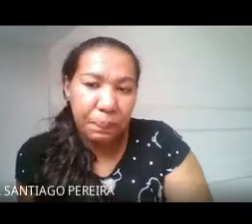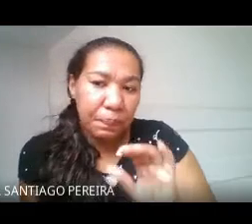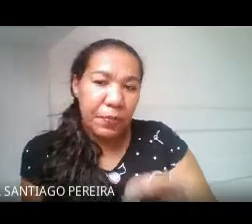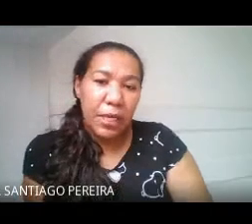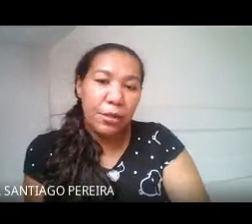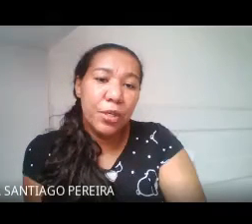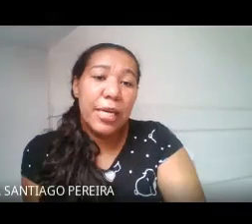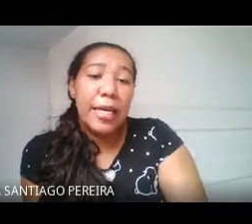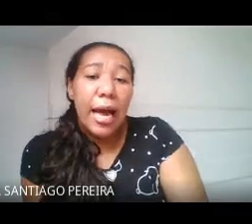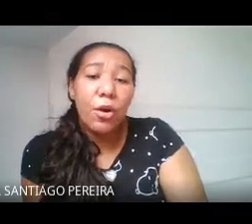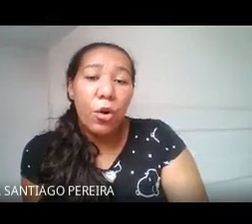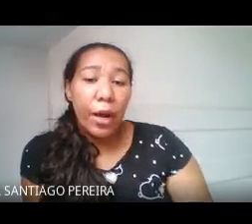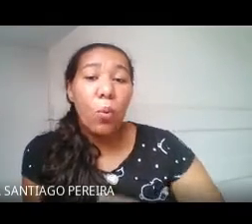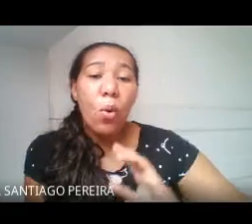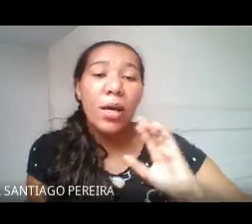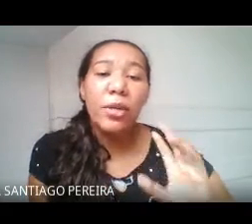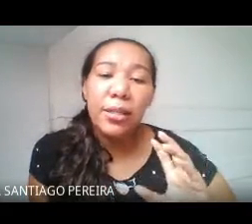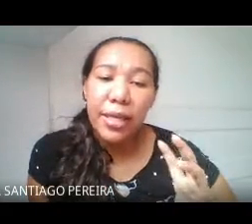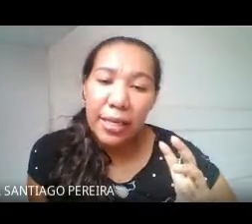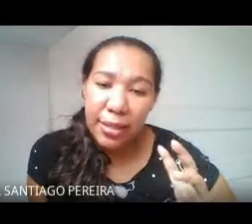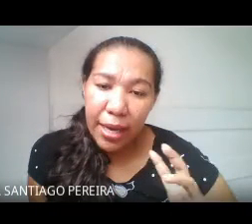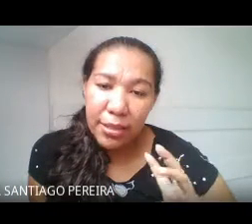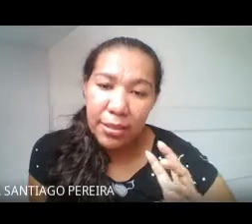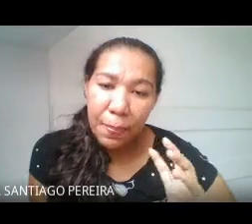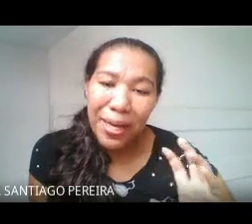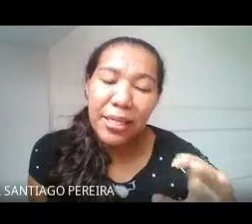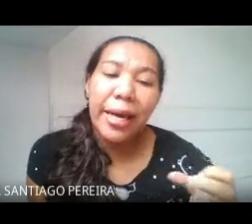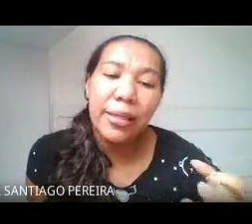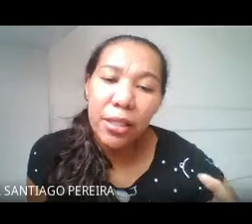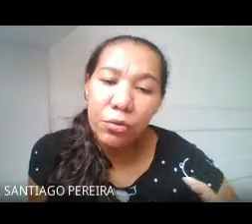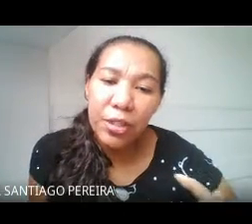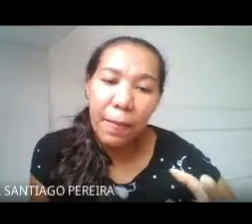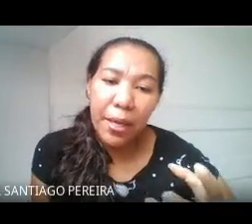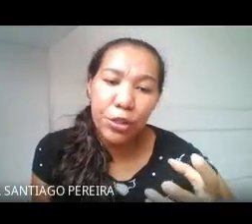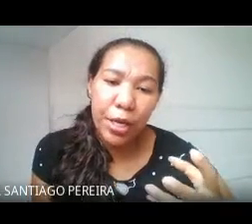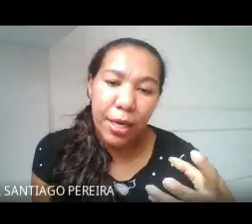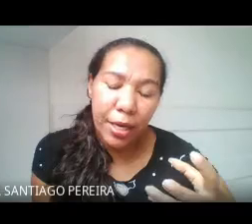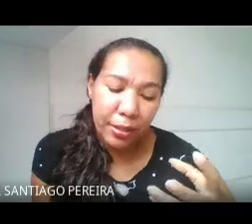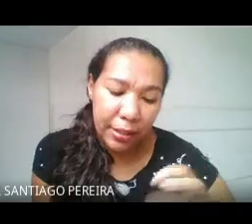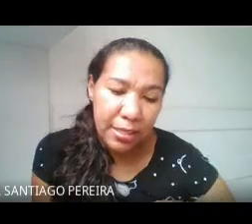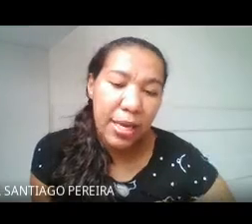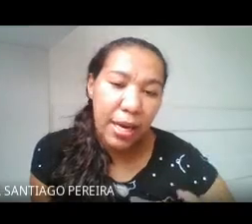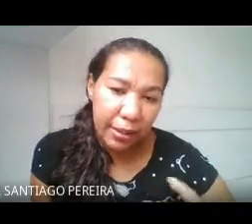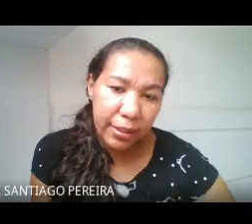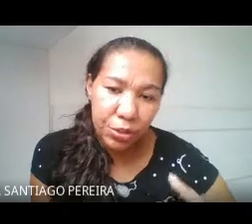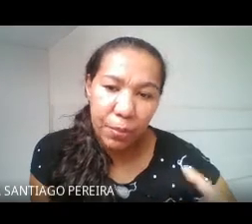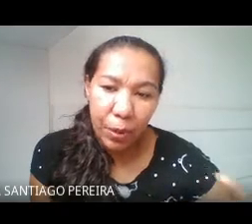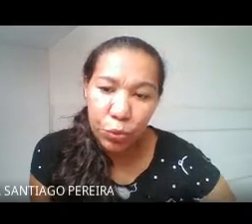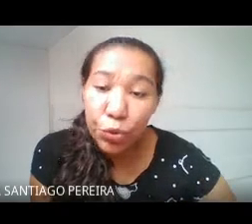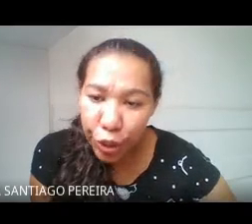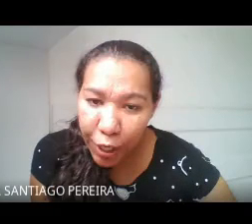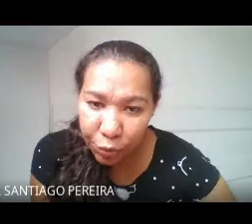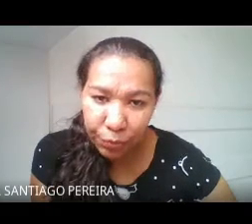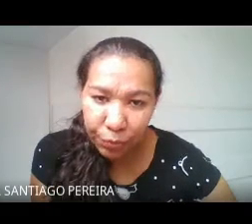city, certo? Agora, quando ele tem a ideia de ser predicativo, de apenas de trazer a característica